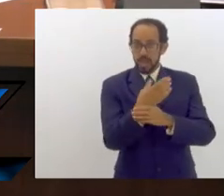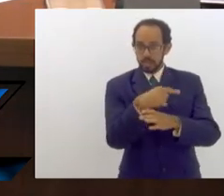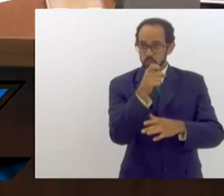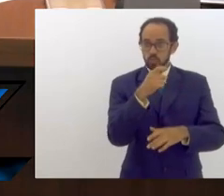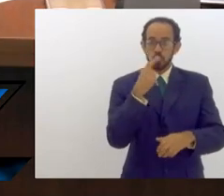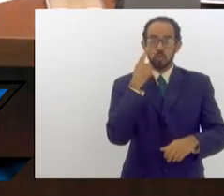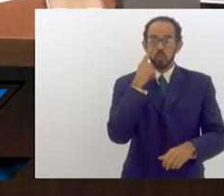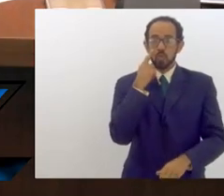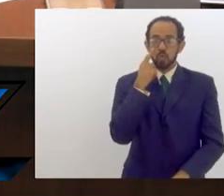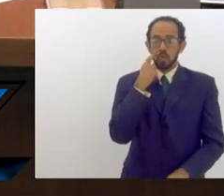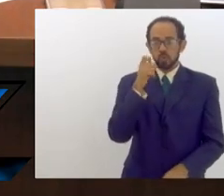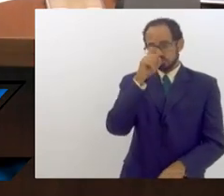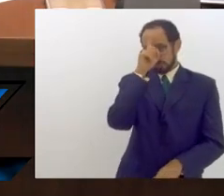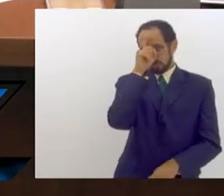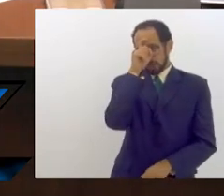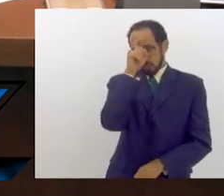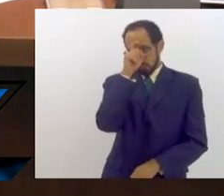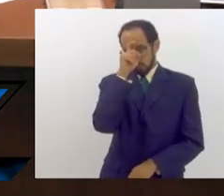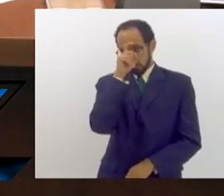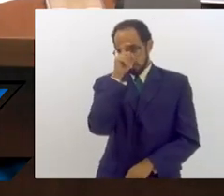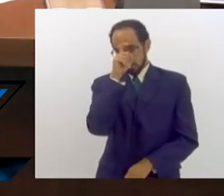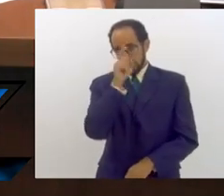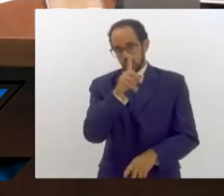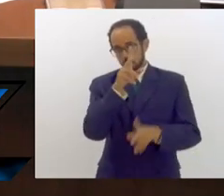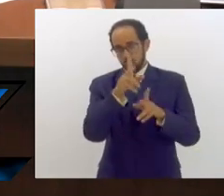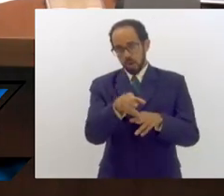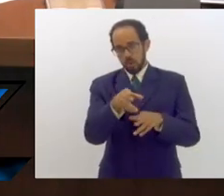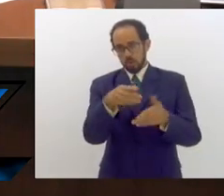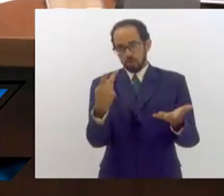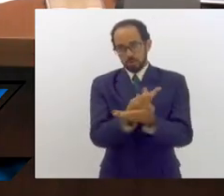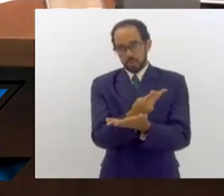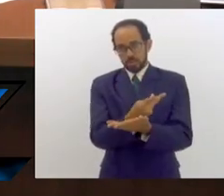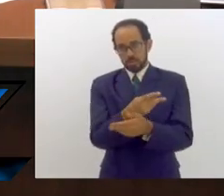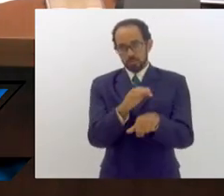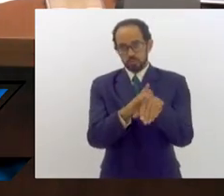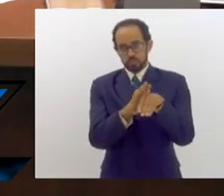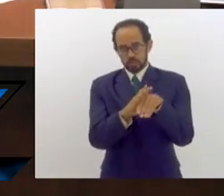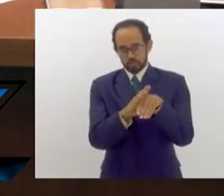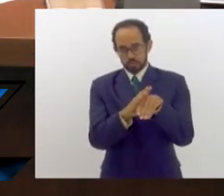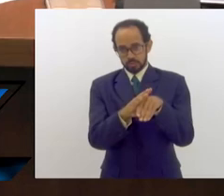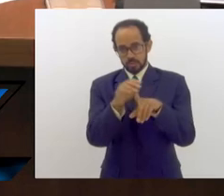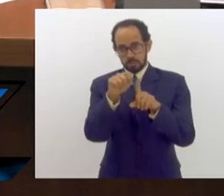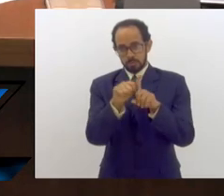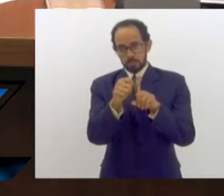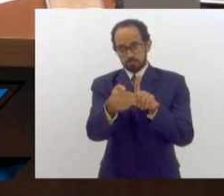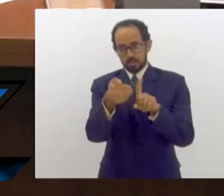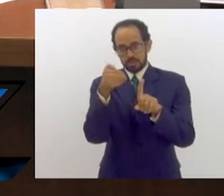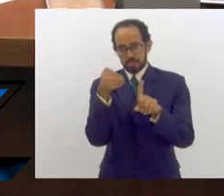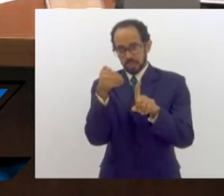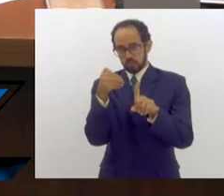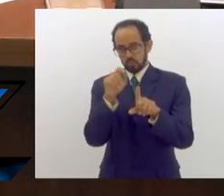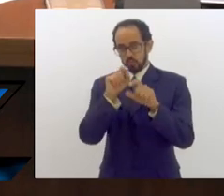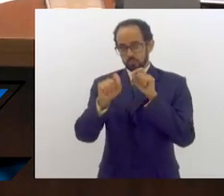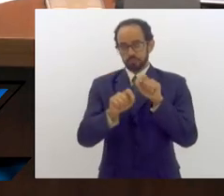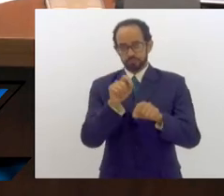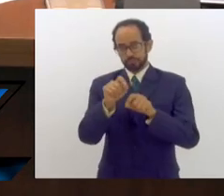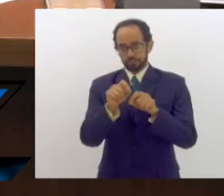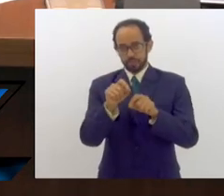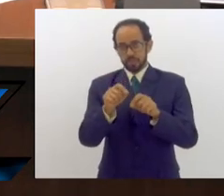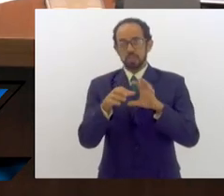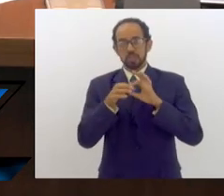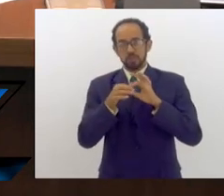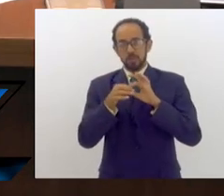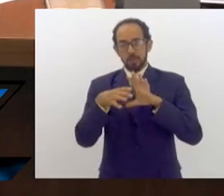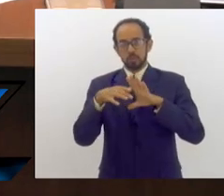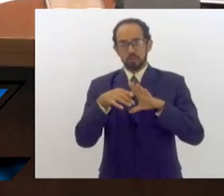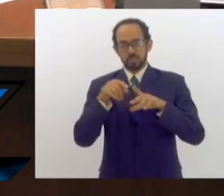do olho a exemplo do que acontece em Caxias no mês passado nós tivemos também uma autorização